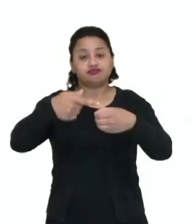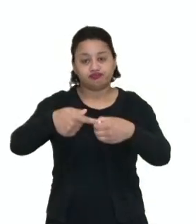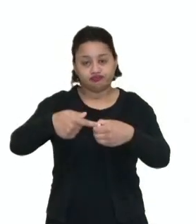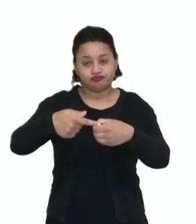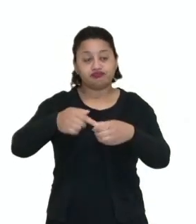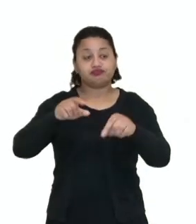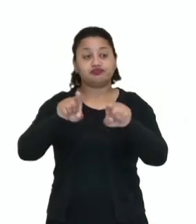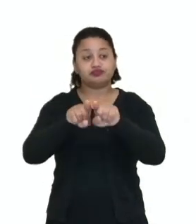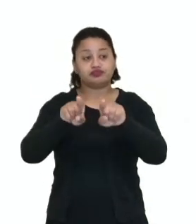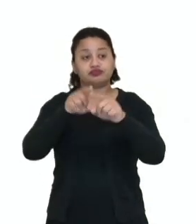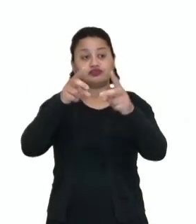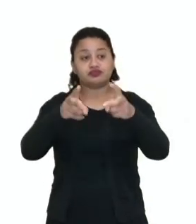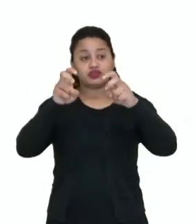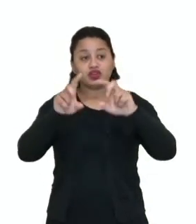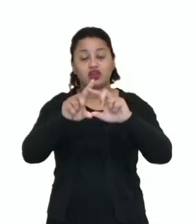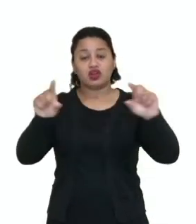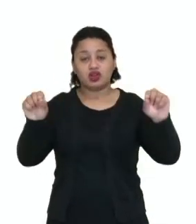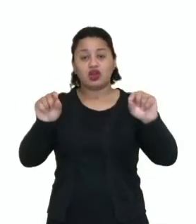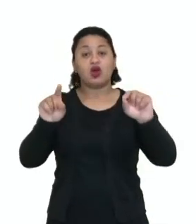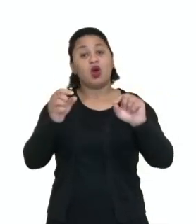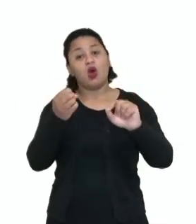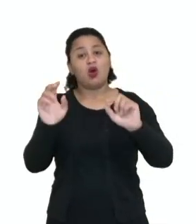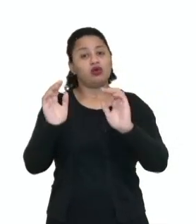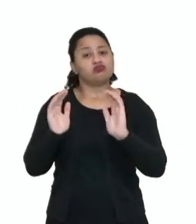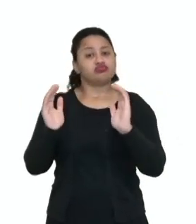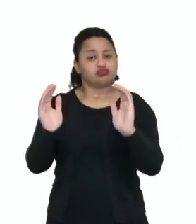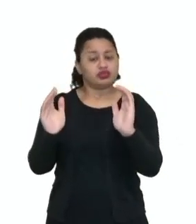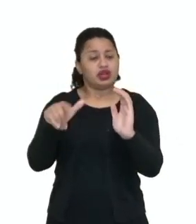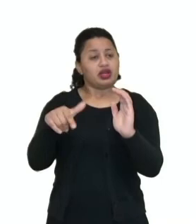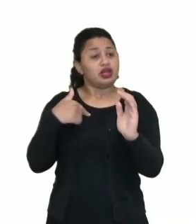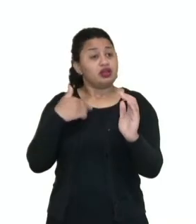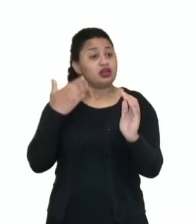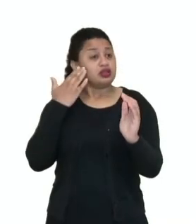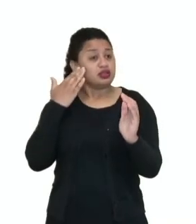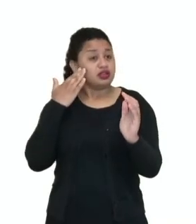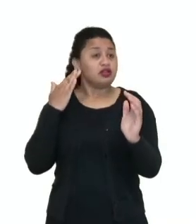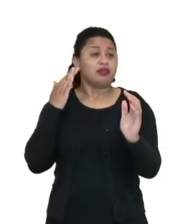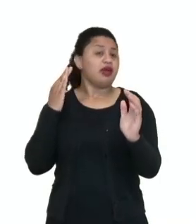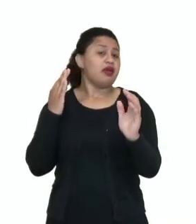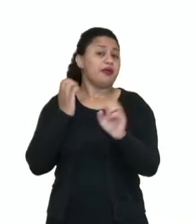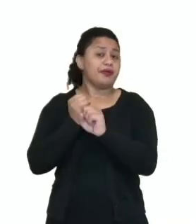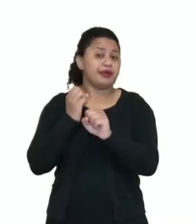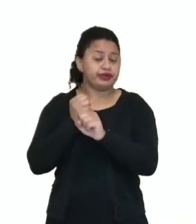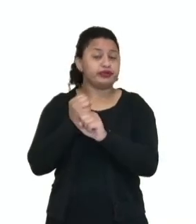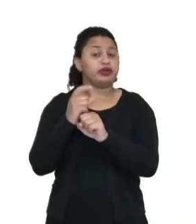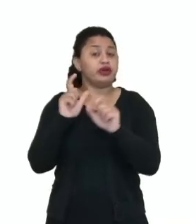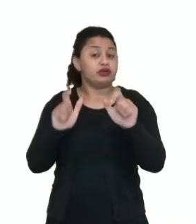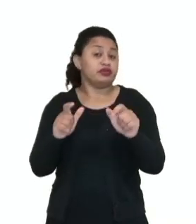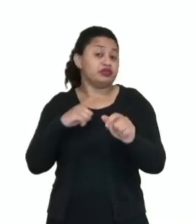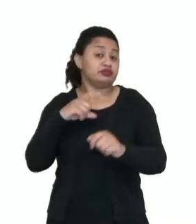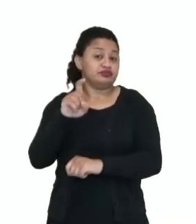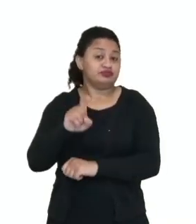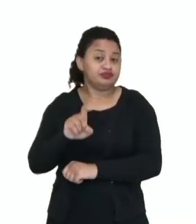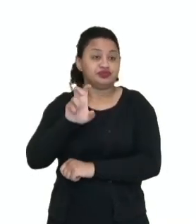também vemos a fórmula ou a função que determina o cálculo, que era a última lá onde aparecia o x.